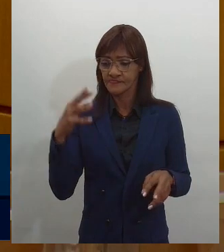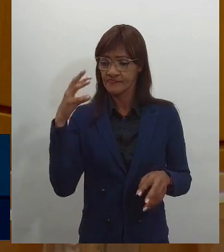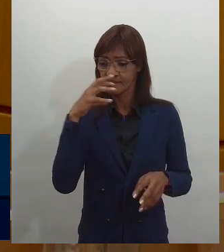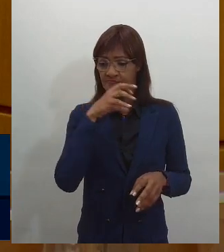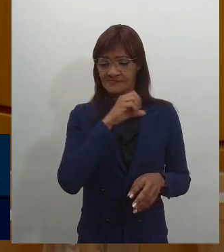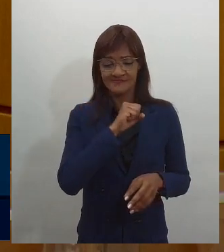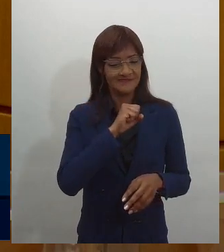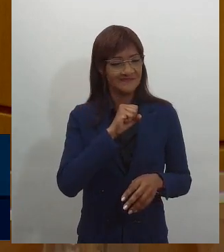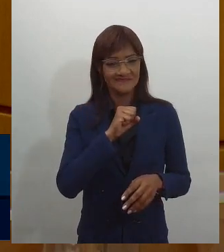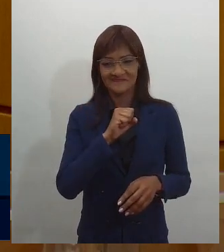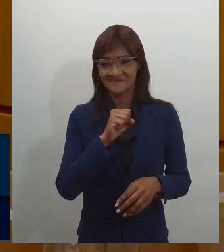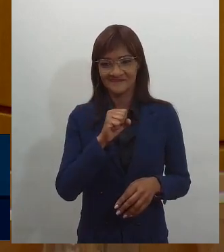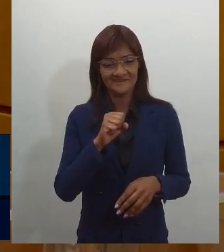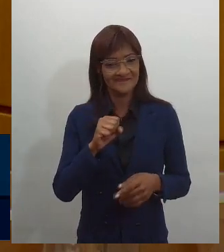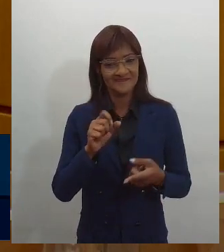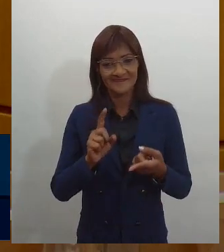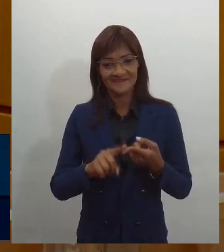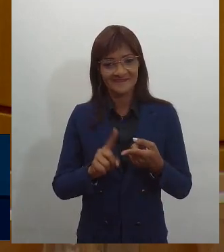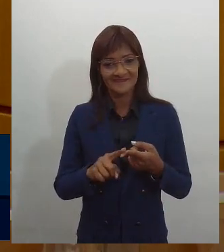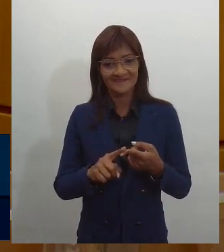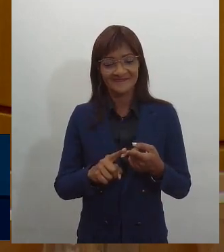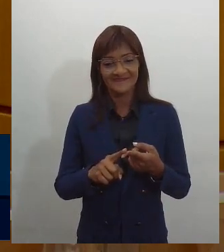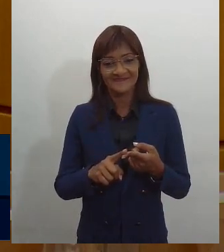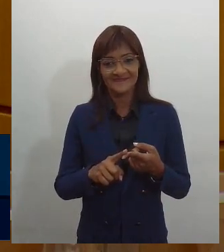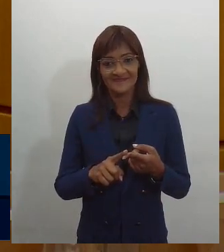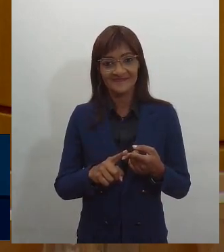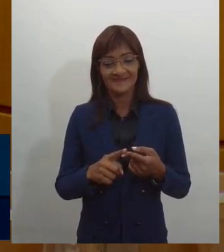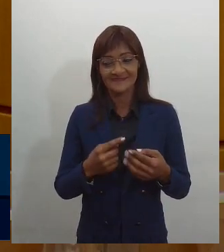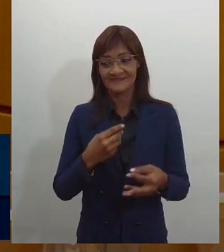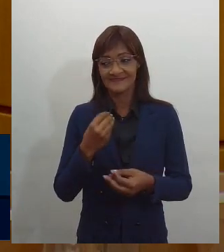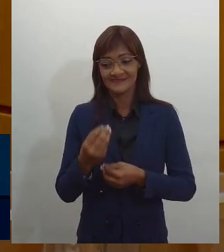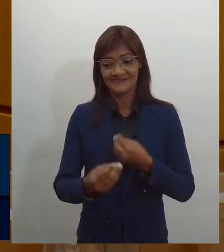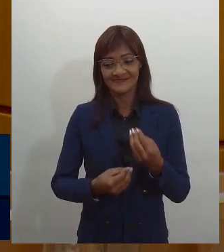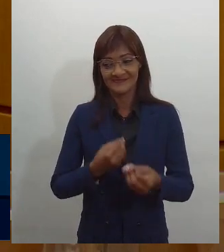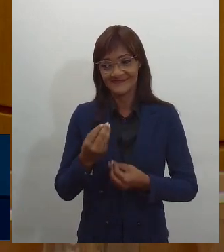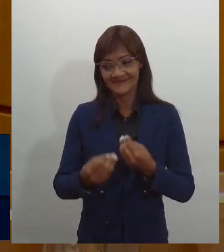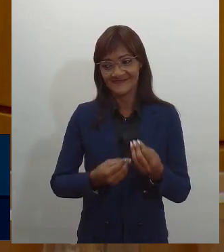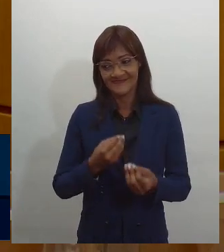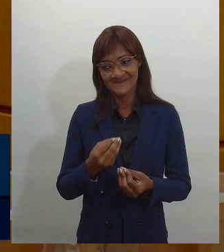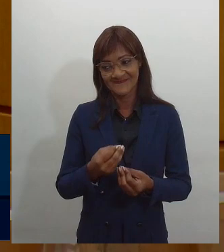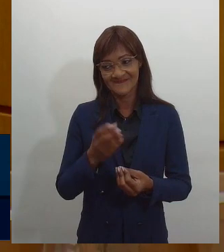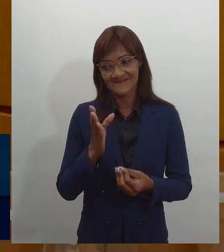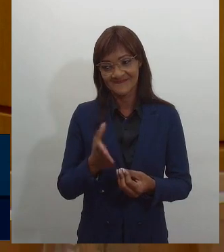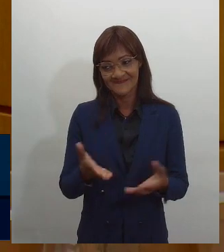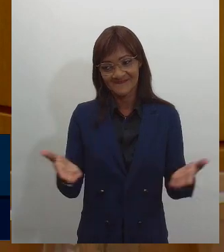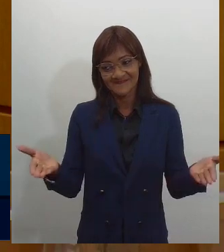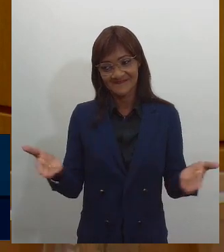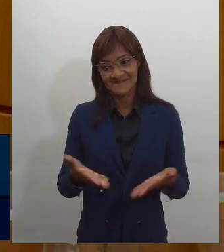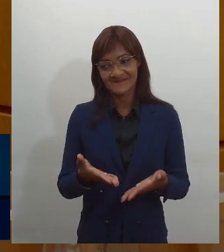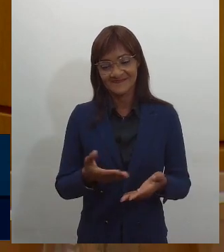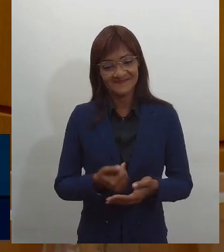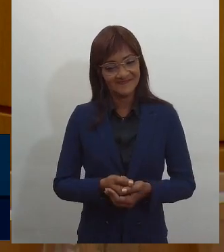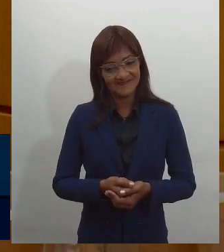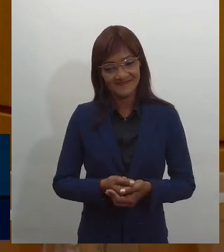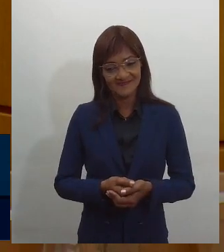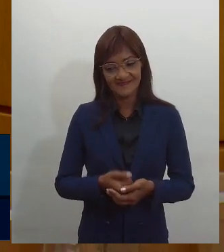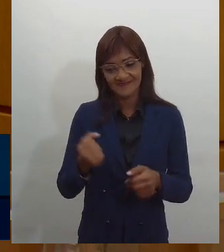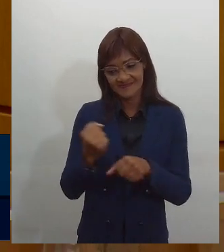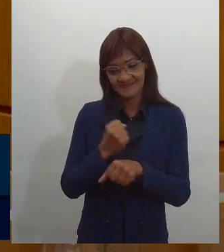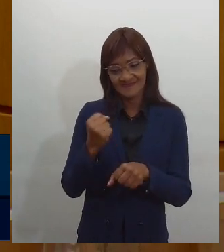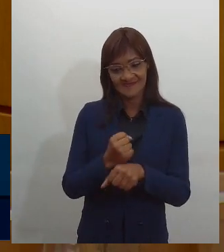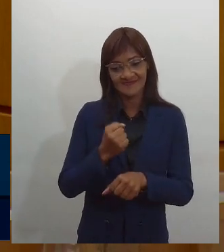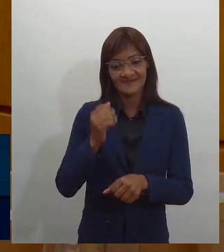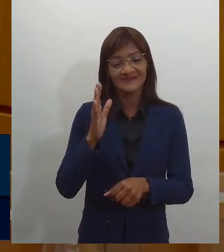ao mesmo tempo, como nós temos visto que estão sendo feitas obras que vão refletir